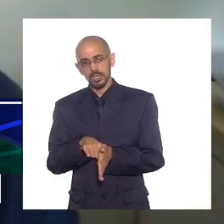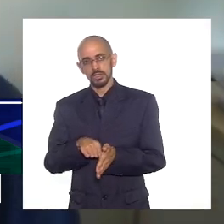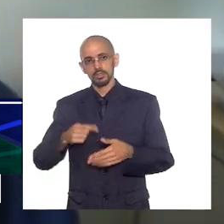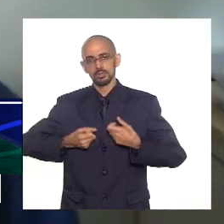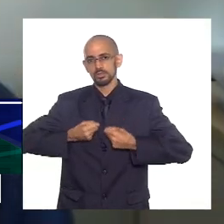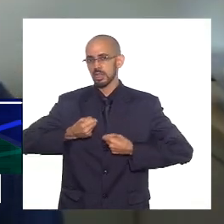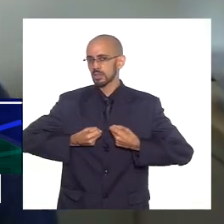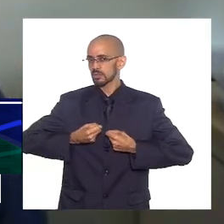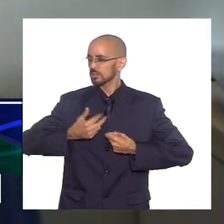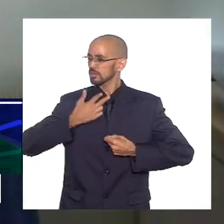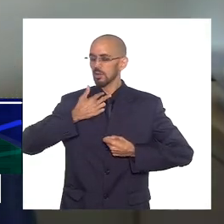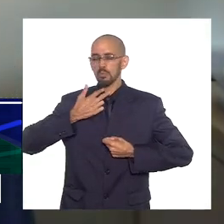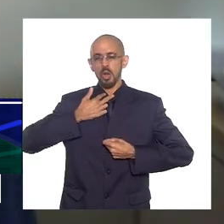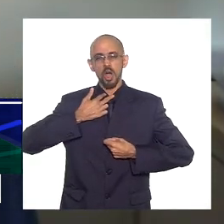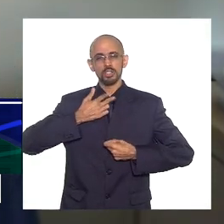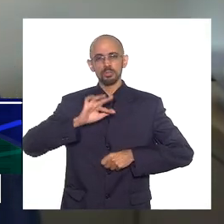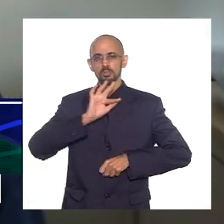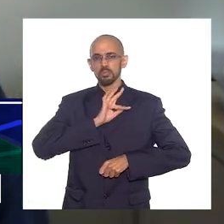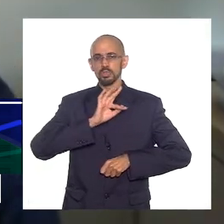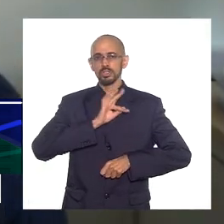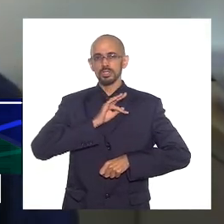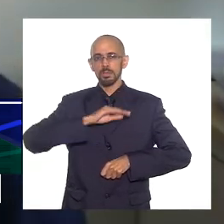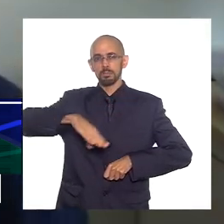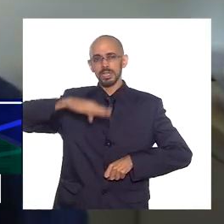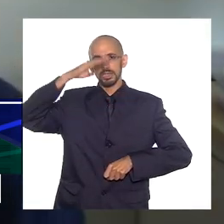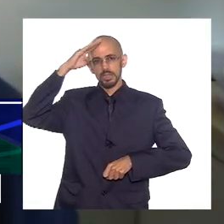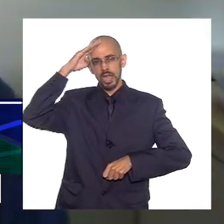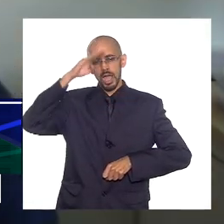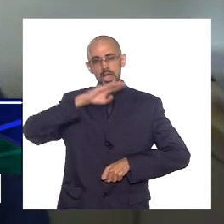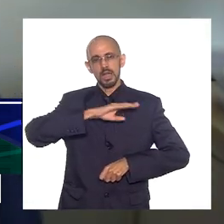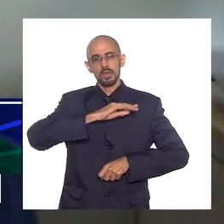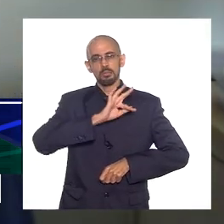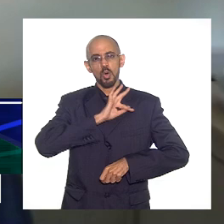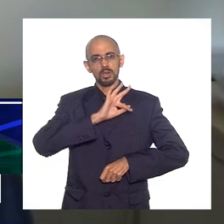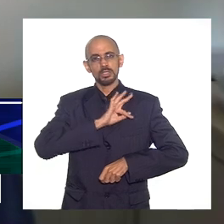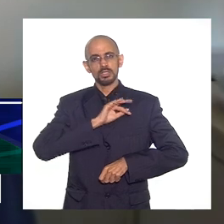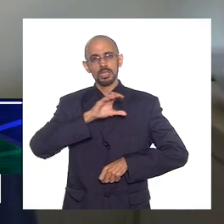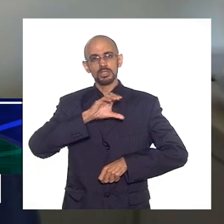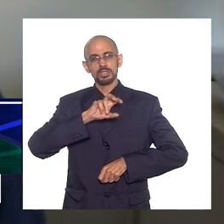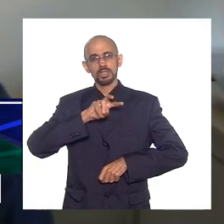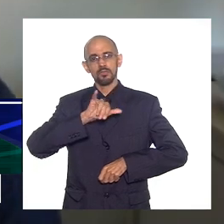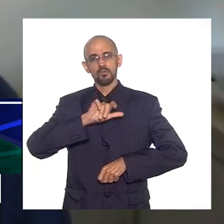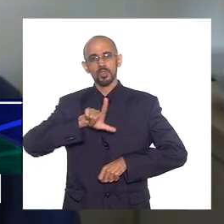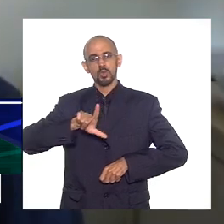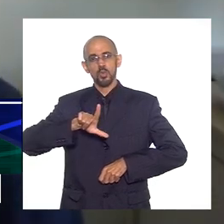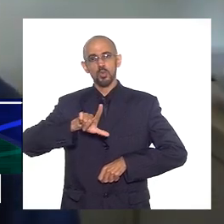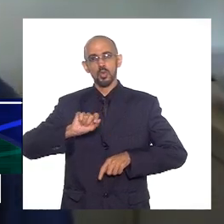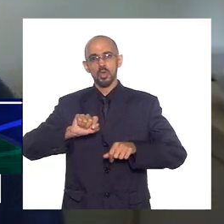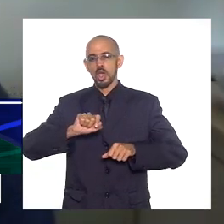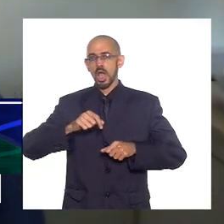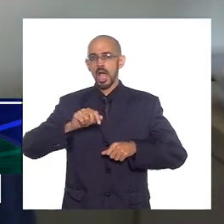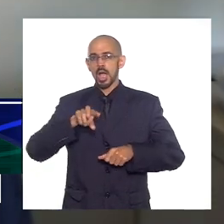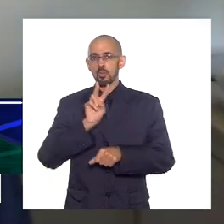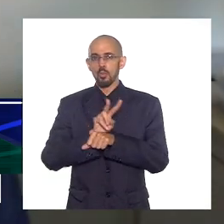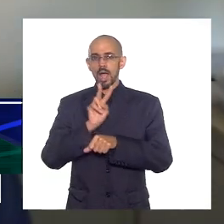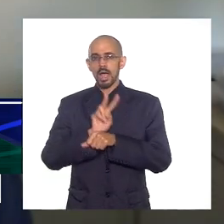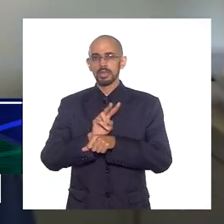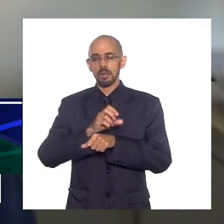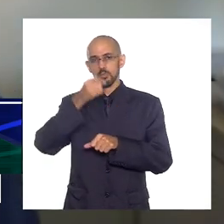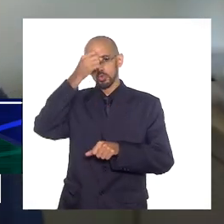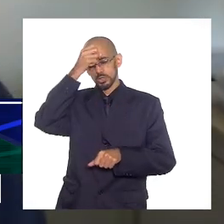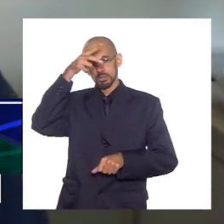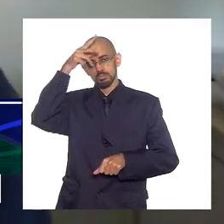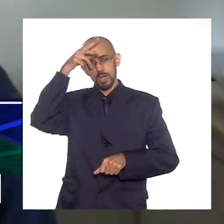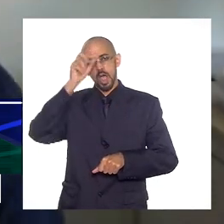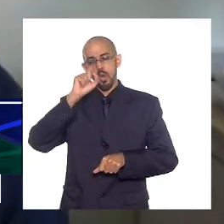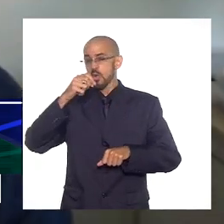pode a Polícia Militar, não pode a Polícia Civil, não pode a Guarda Municipal,